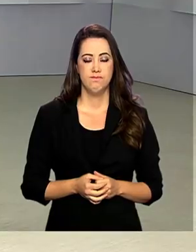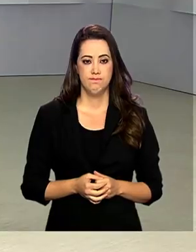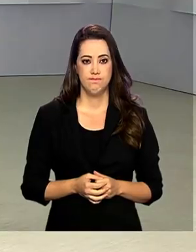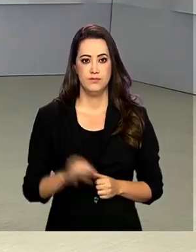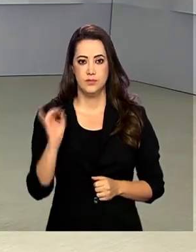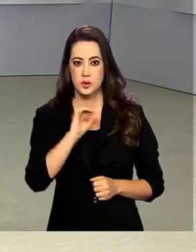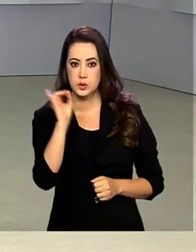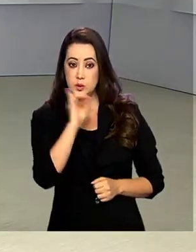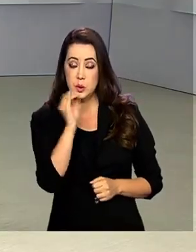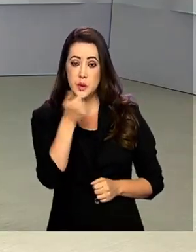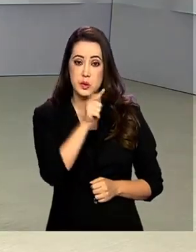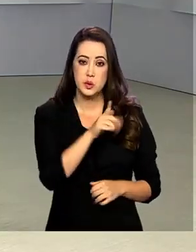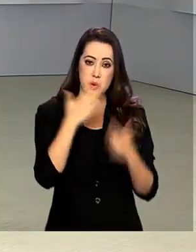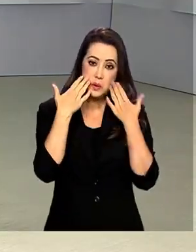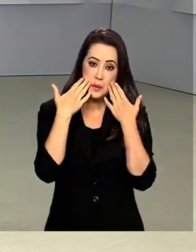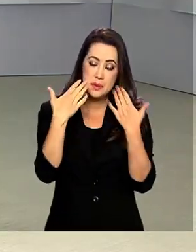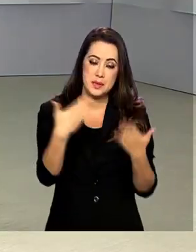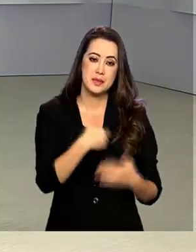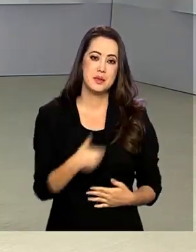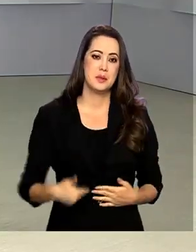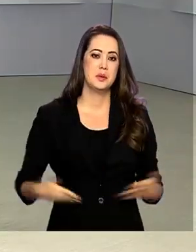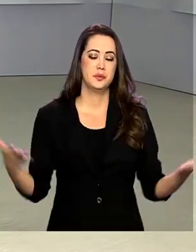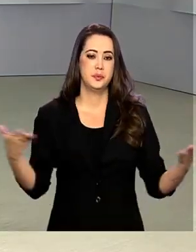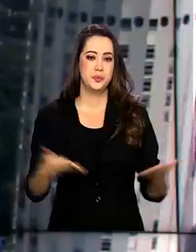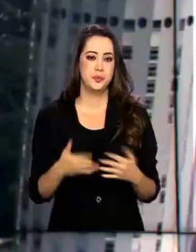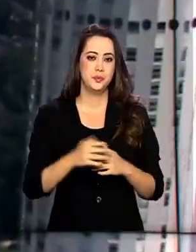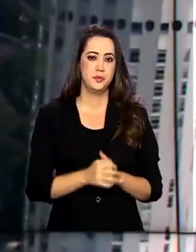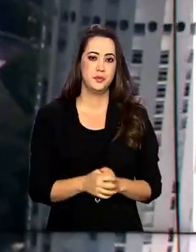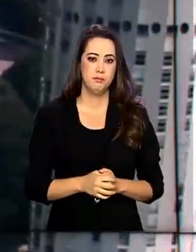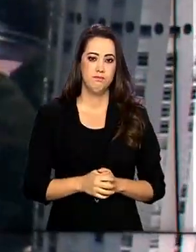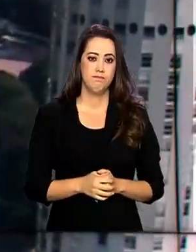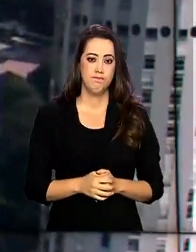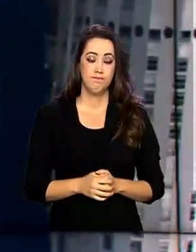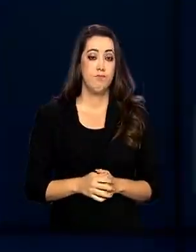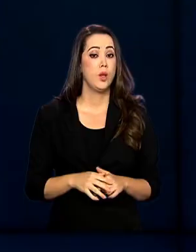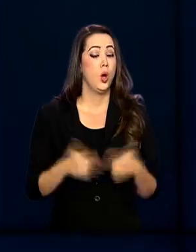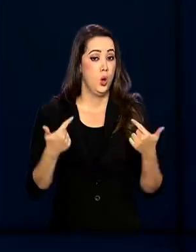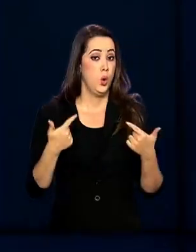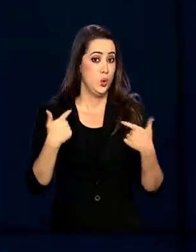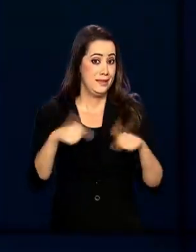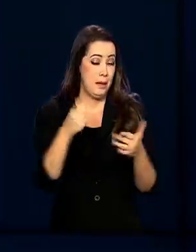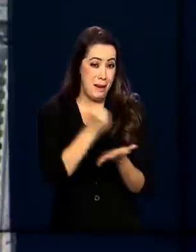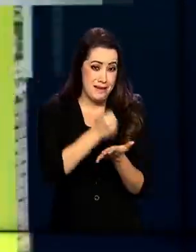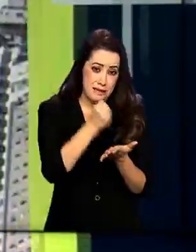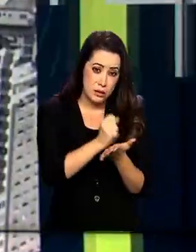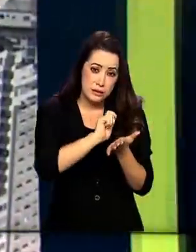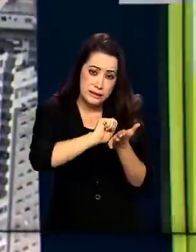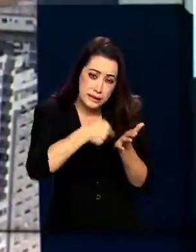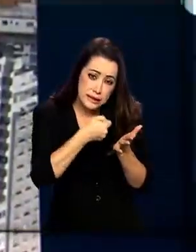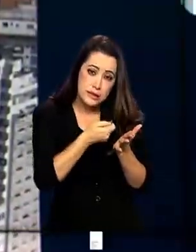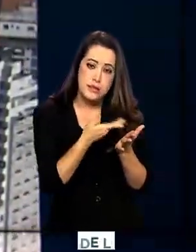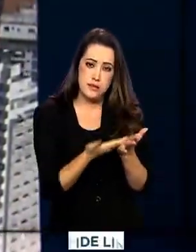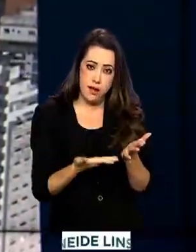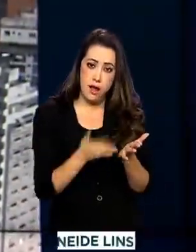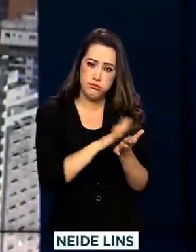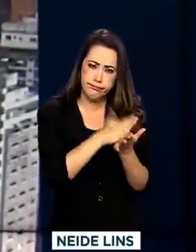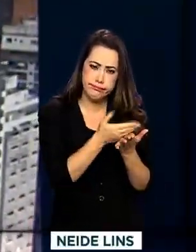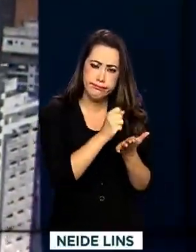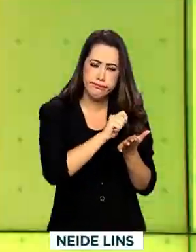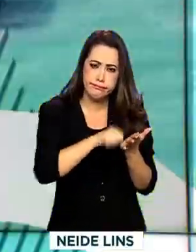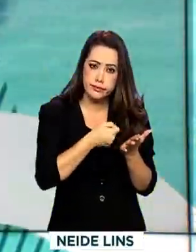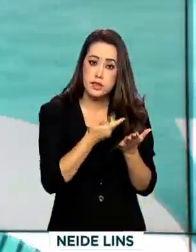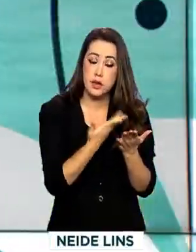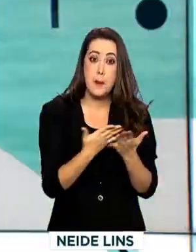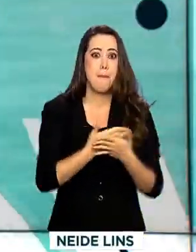Olá, já estamos de volta com o Governo Agora. O mercado formal de trabalho no Brasil apresentou melhora